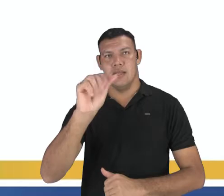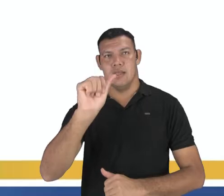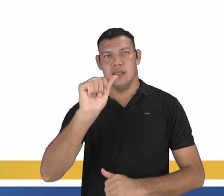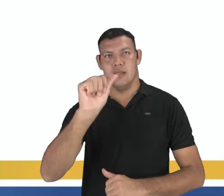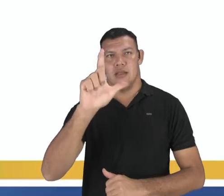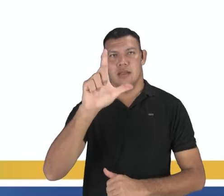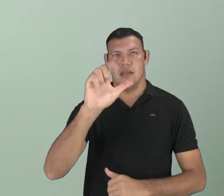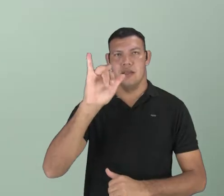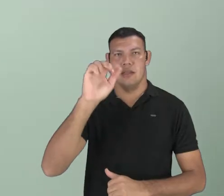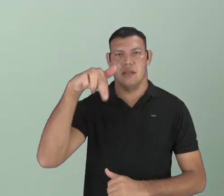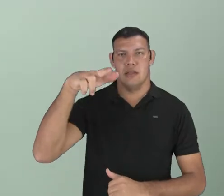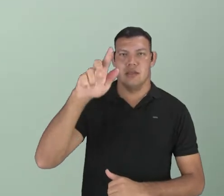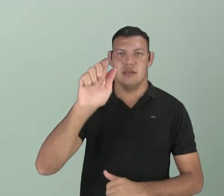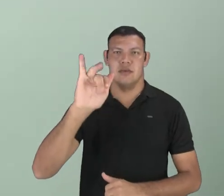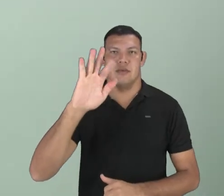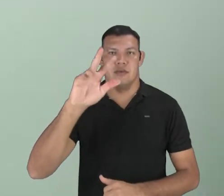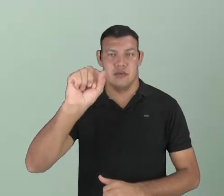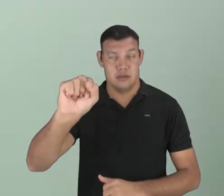código. Vamos lá?